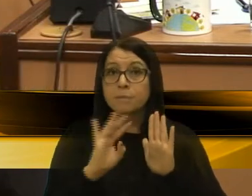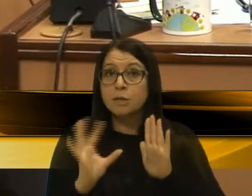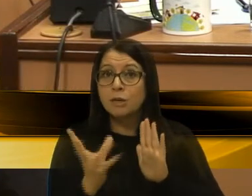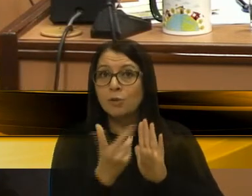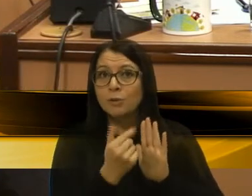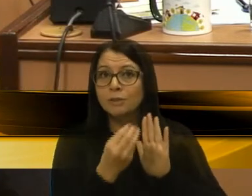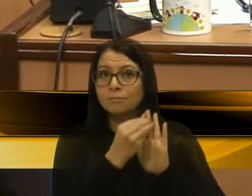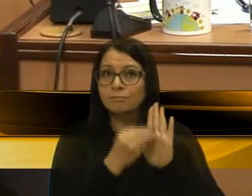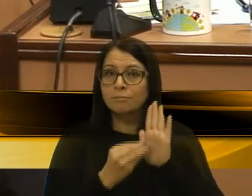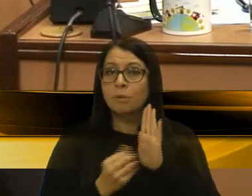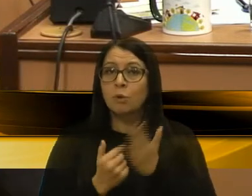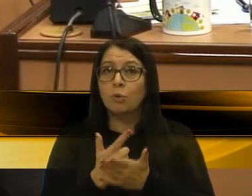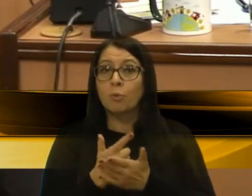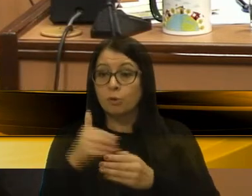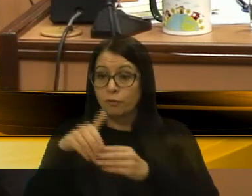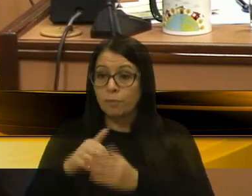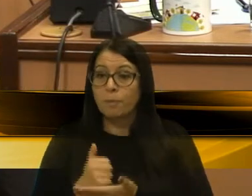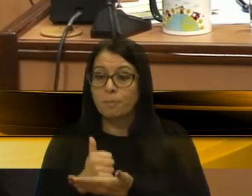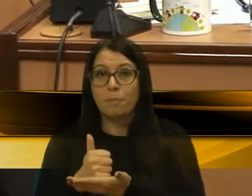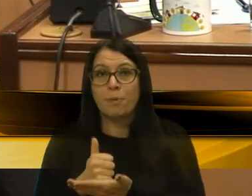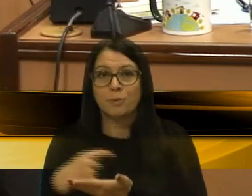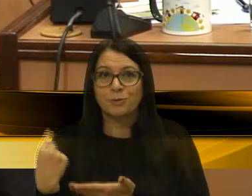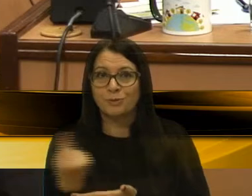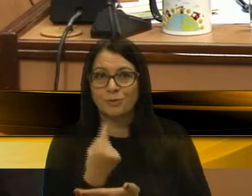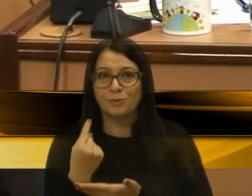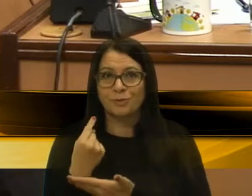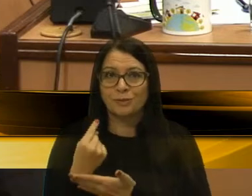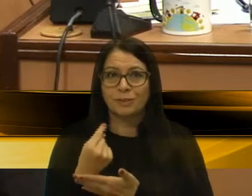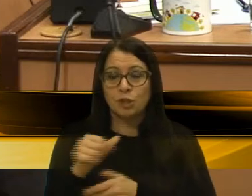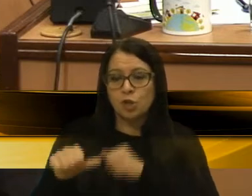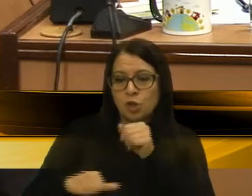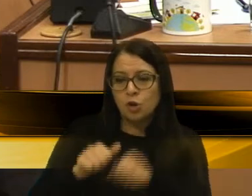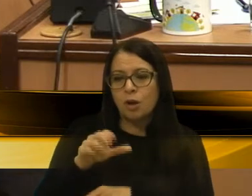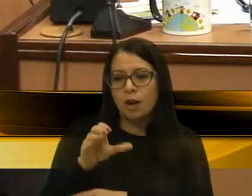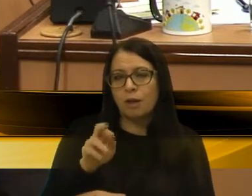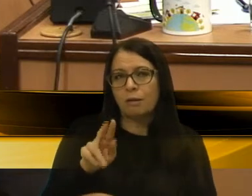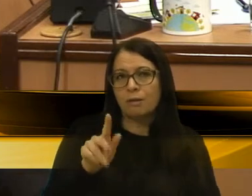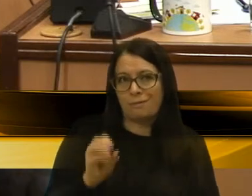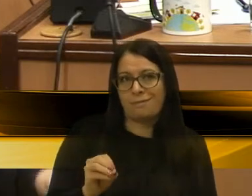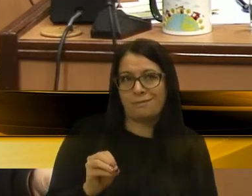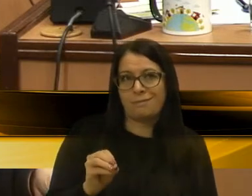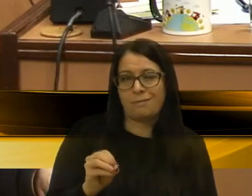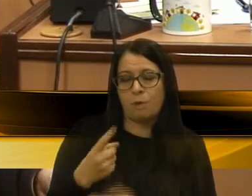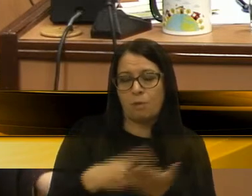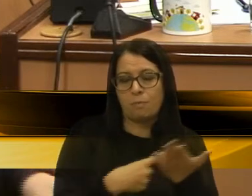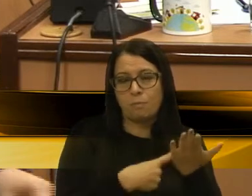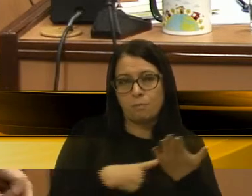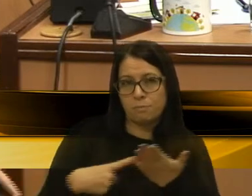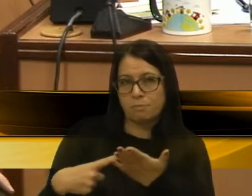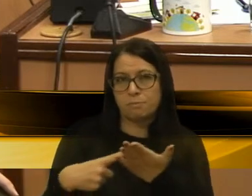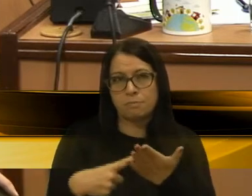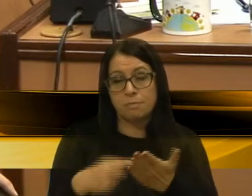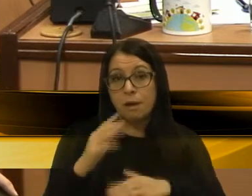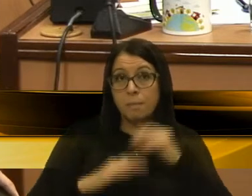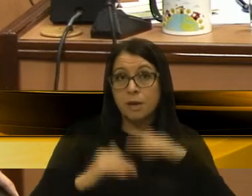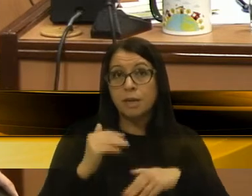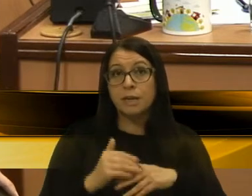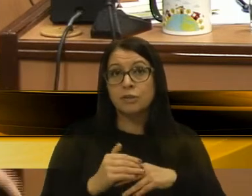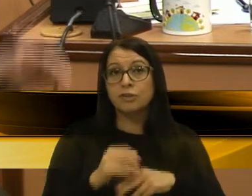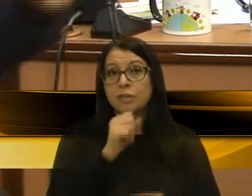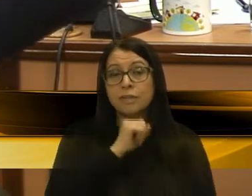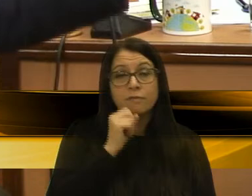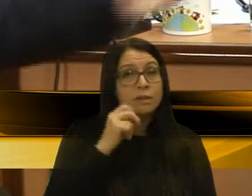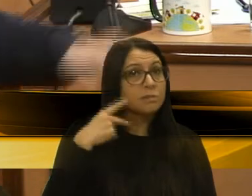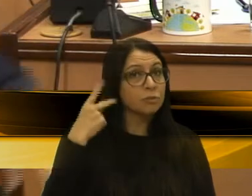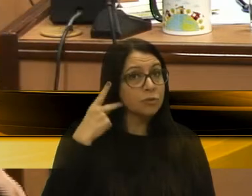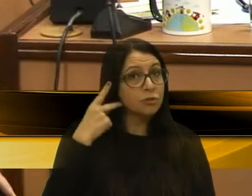para a compra de votos de apoio dos parlamentares, troca de cargos, ou seja, uma prática muito ruim da velha política